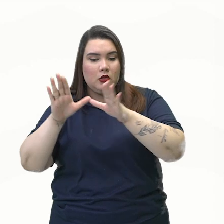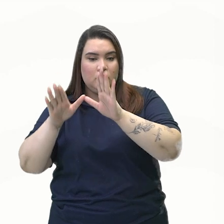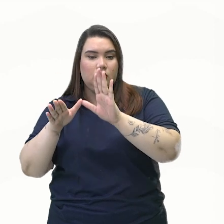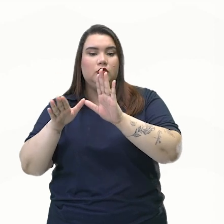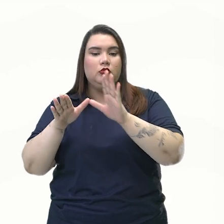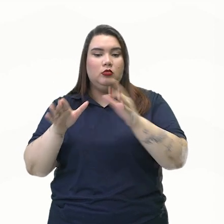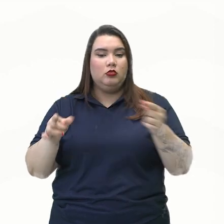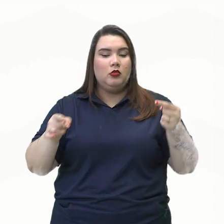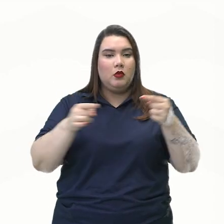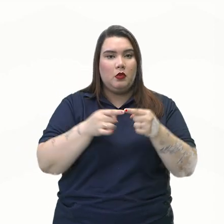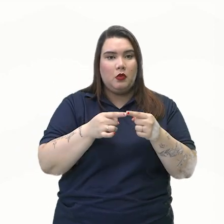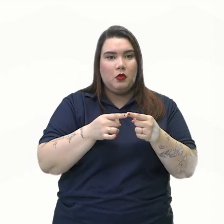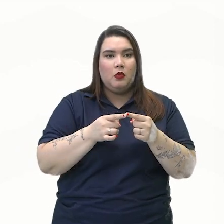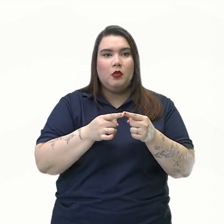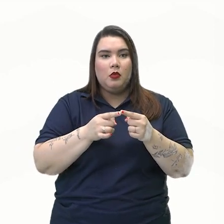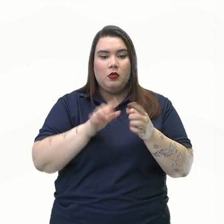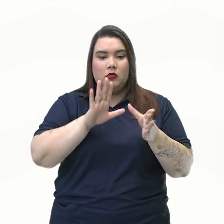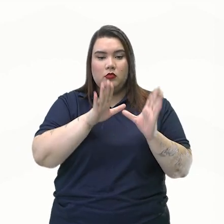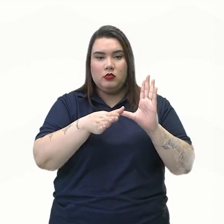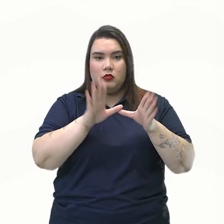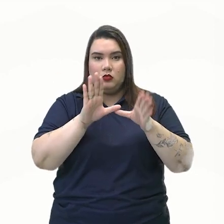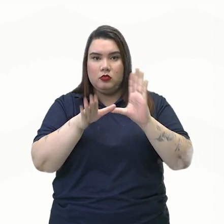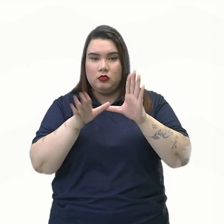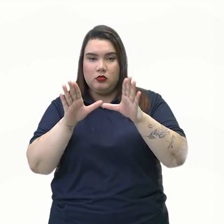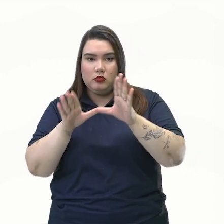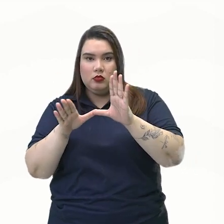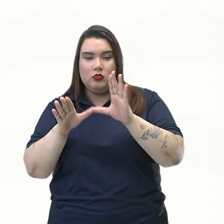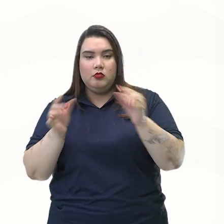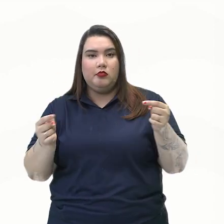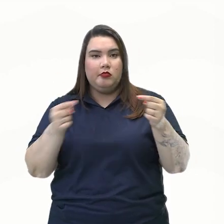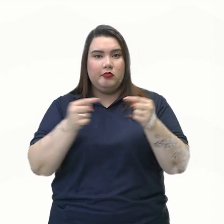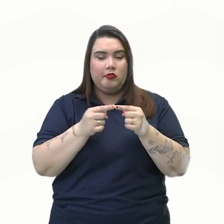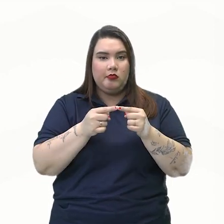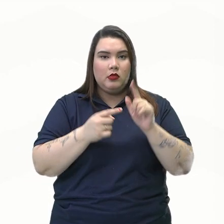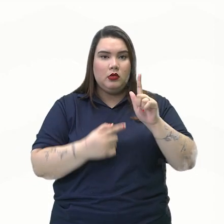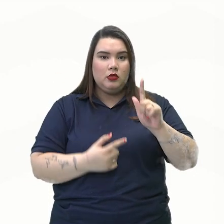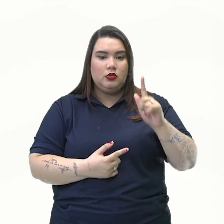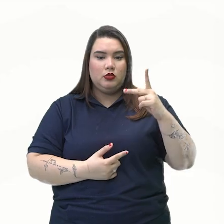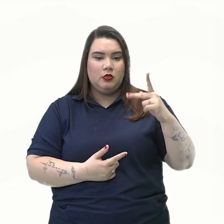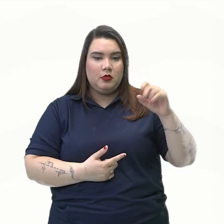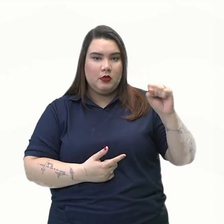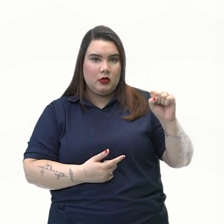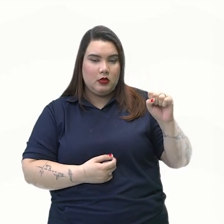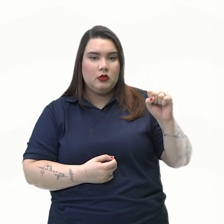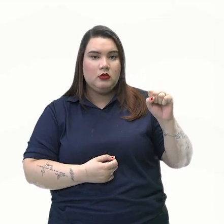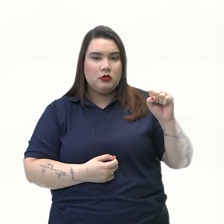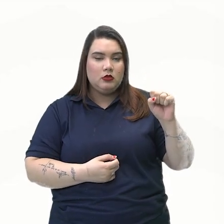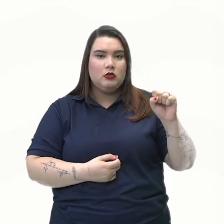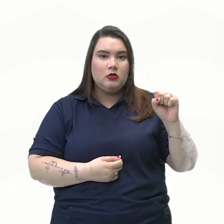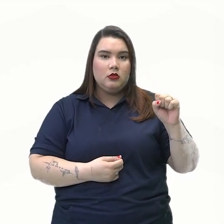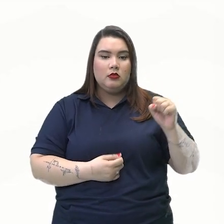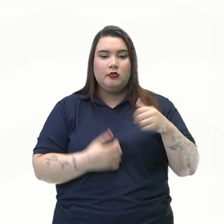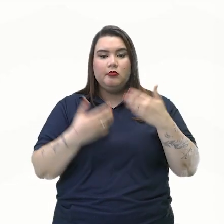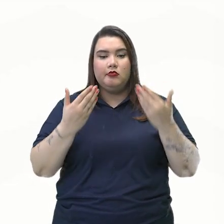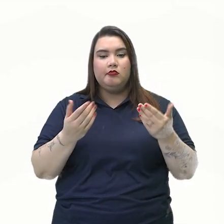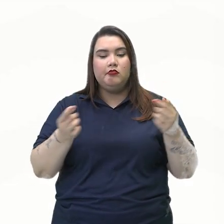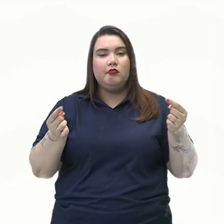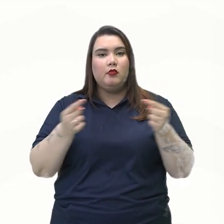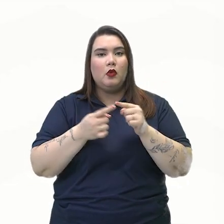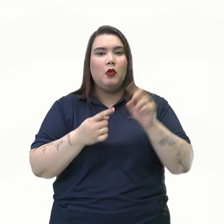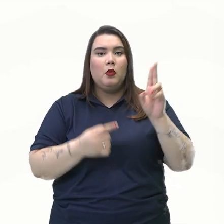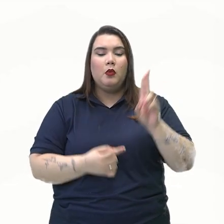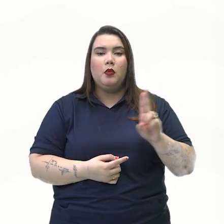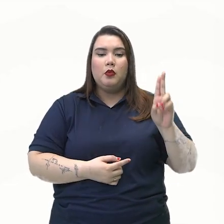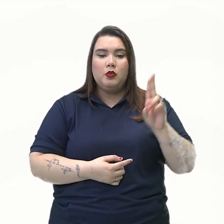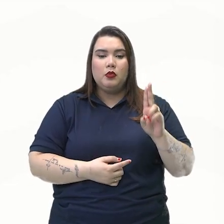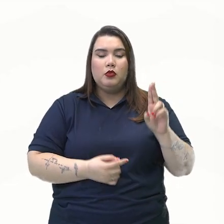só, os satélites que são responsáveis aí pela localização global, né, que é o GPS, a